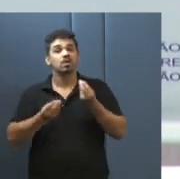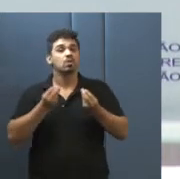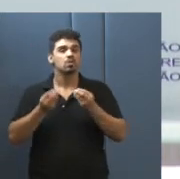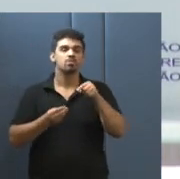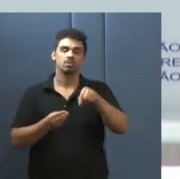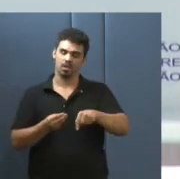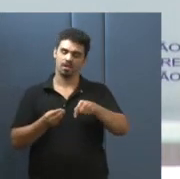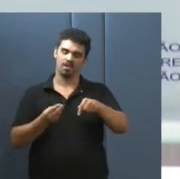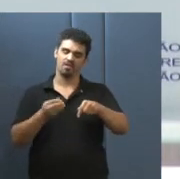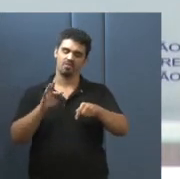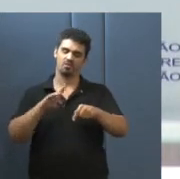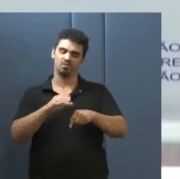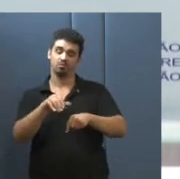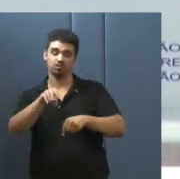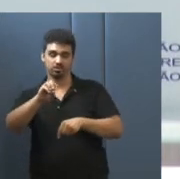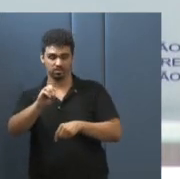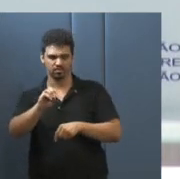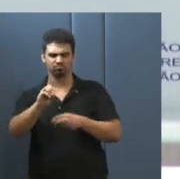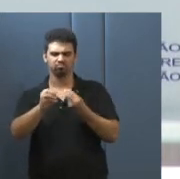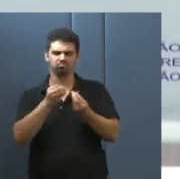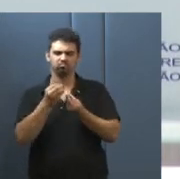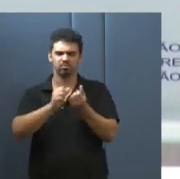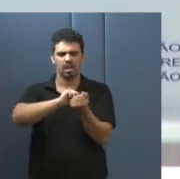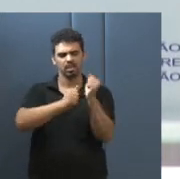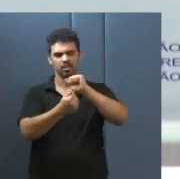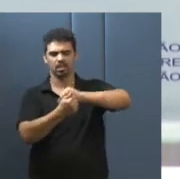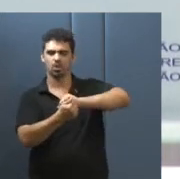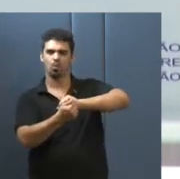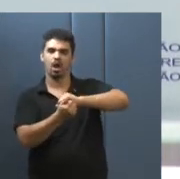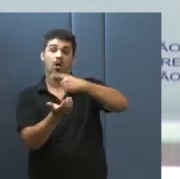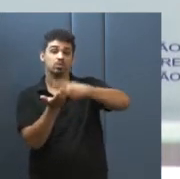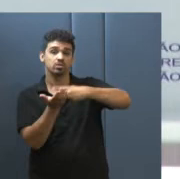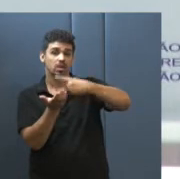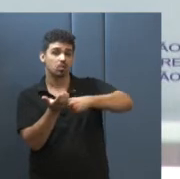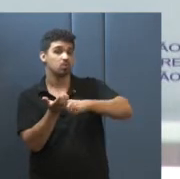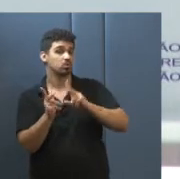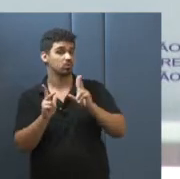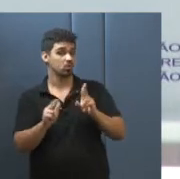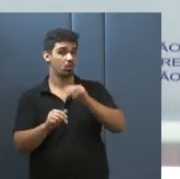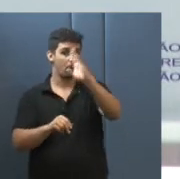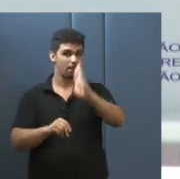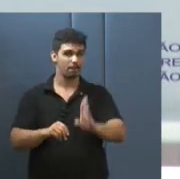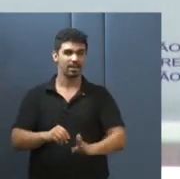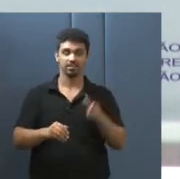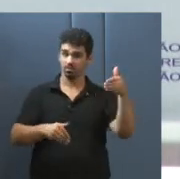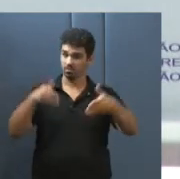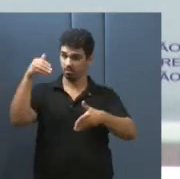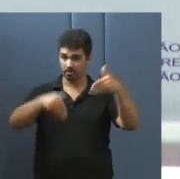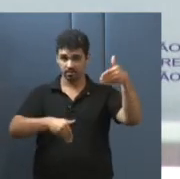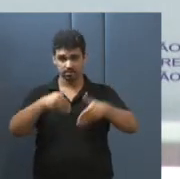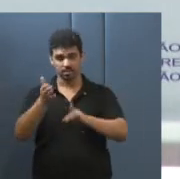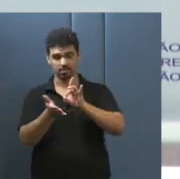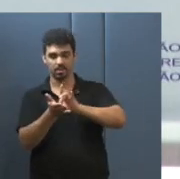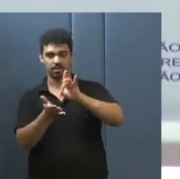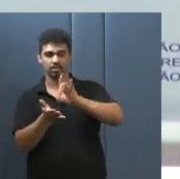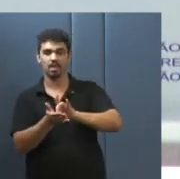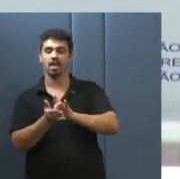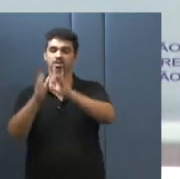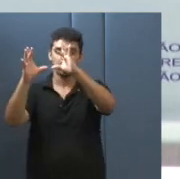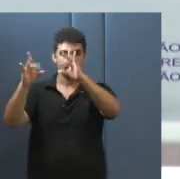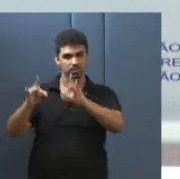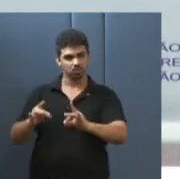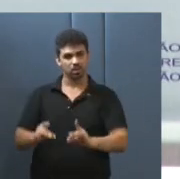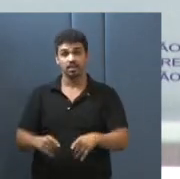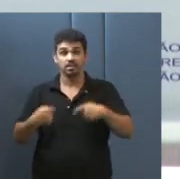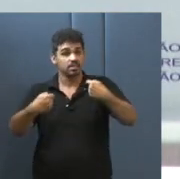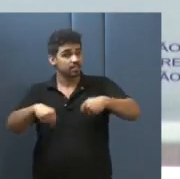dessa função de adequar os acordos nos quais o Brasil participa, a realidade, a particularidade e as